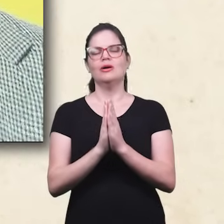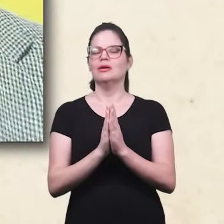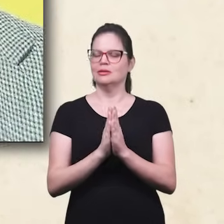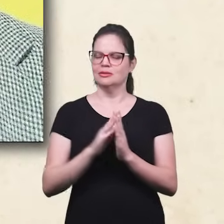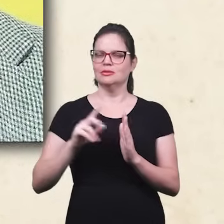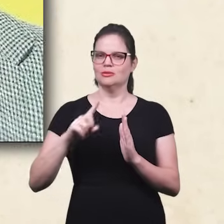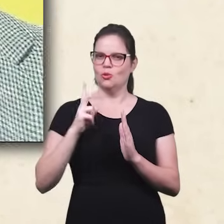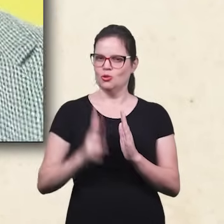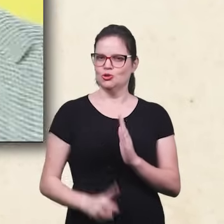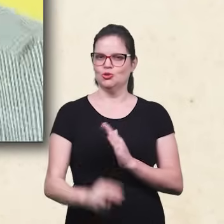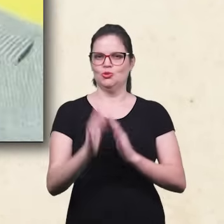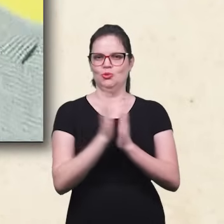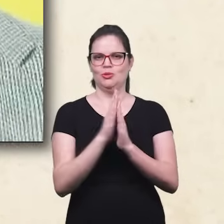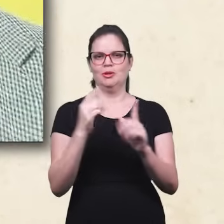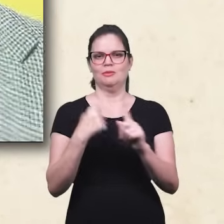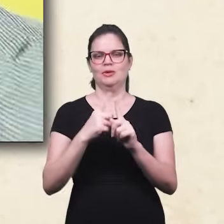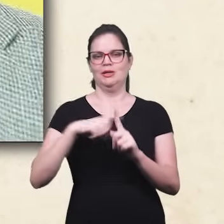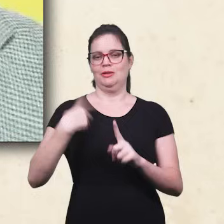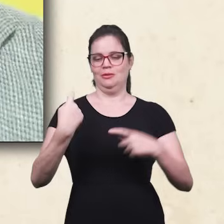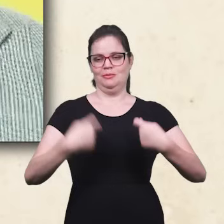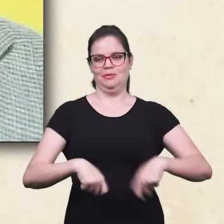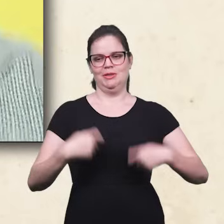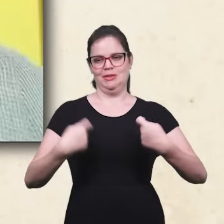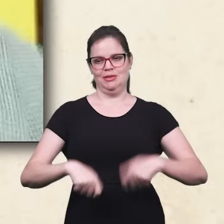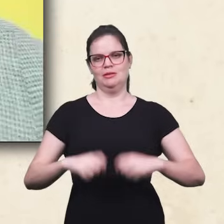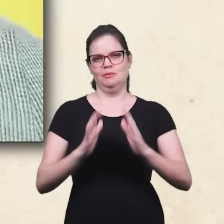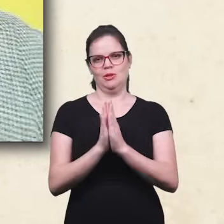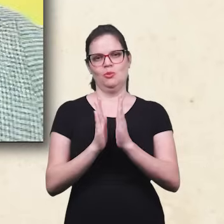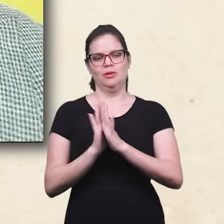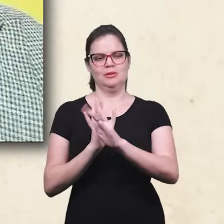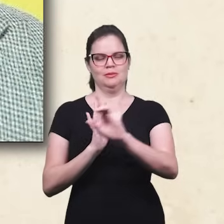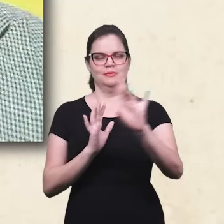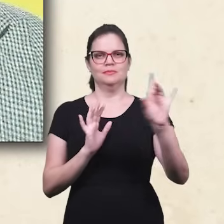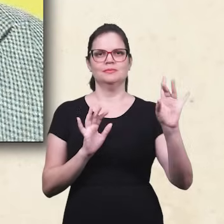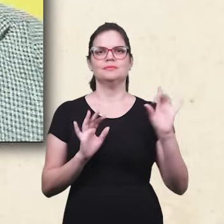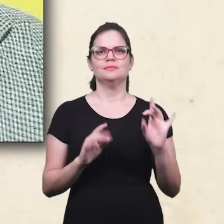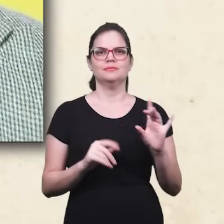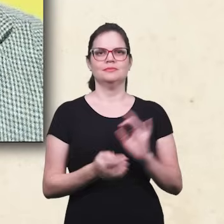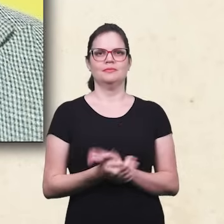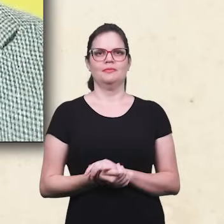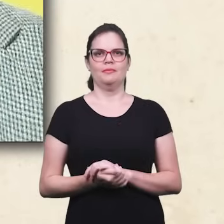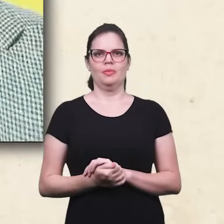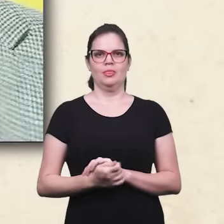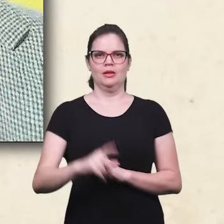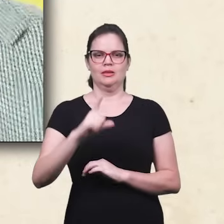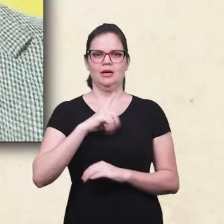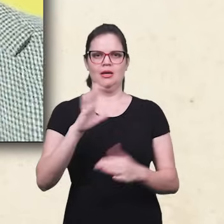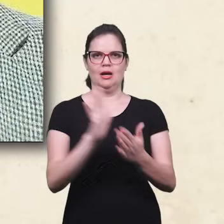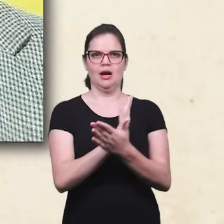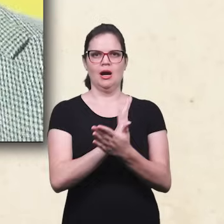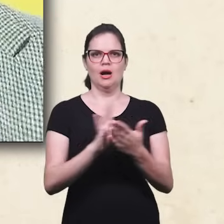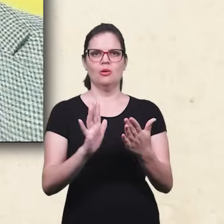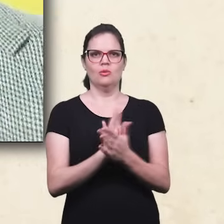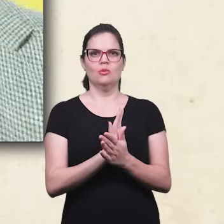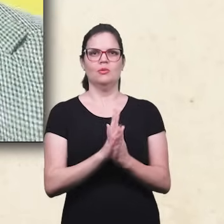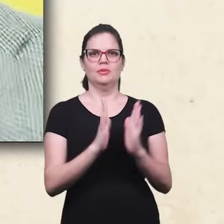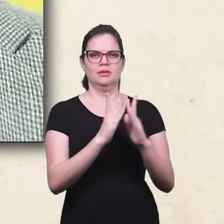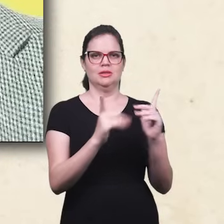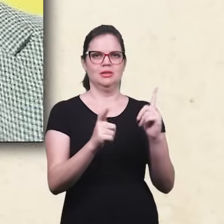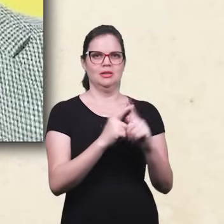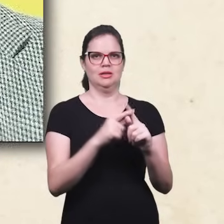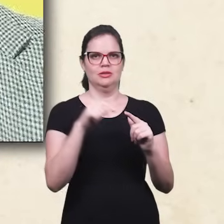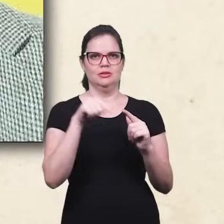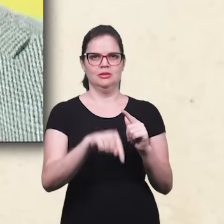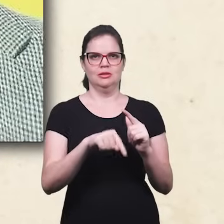nós, porque nós precisamos da vossa oração. E tem algumas obras que estão